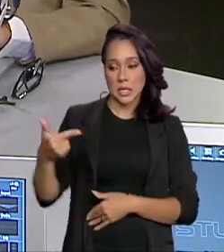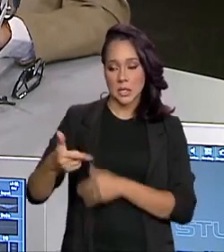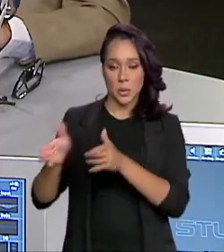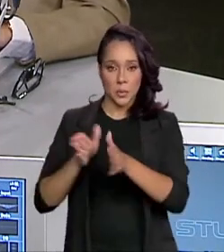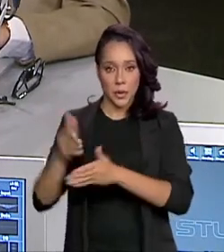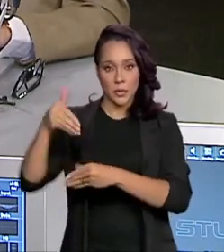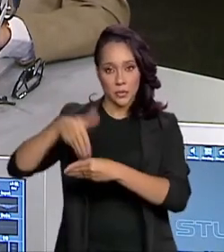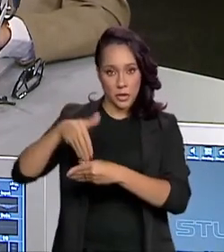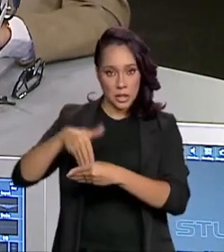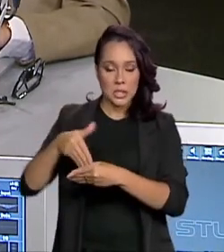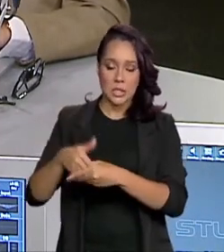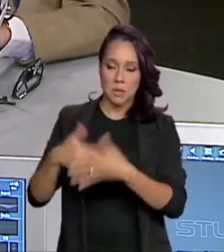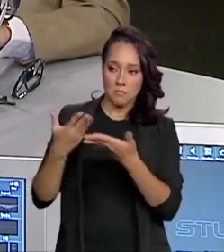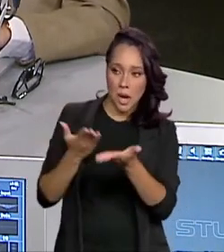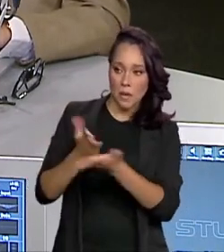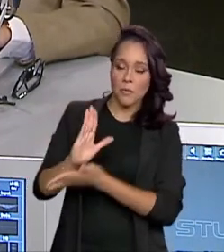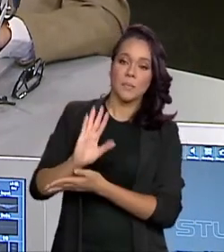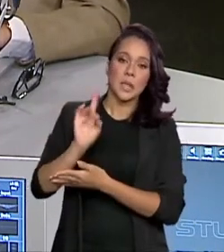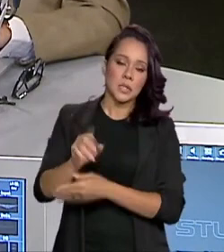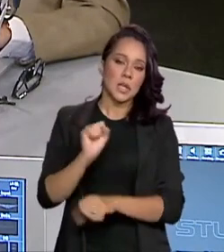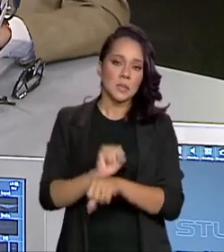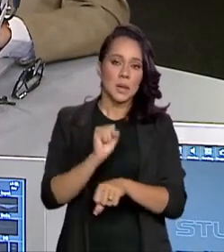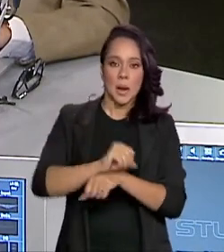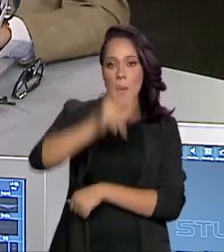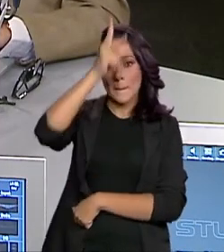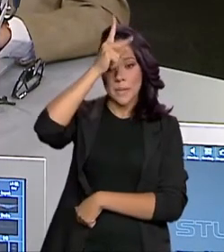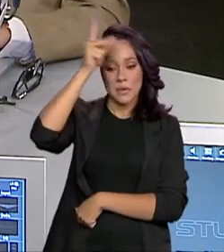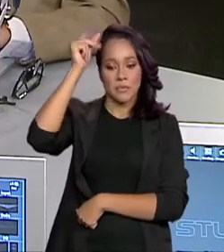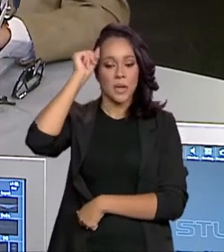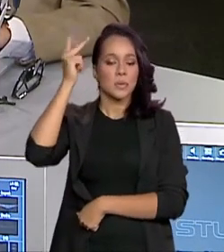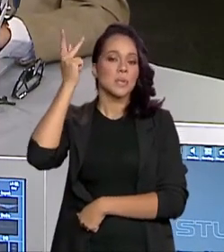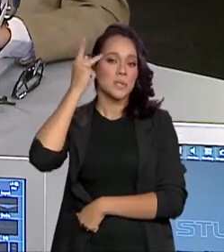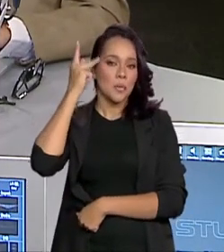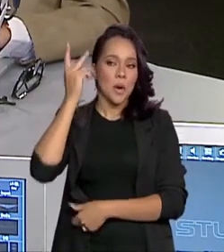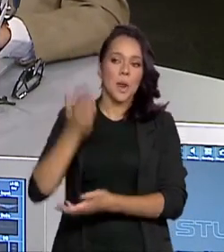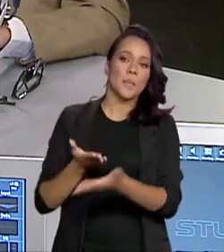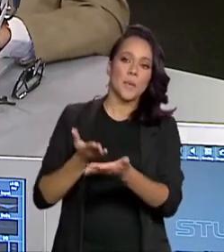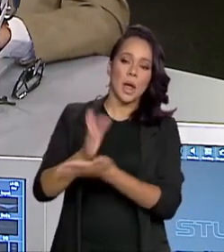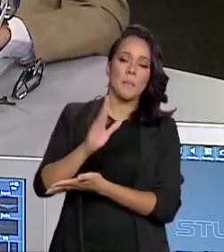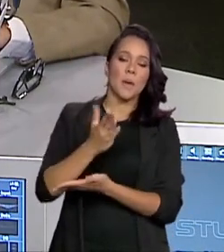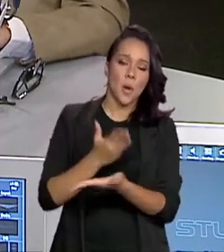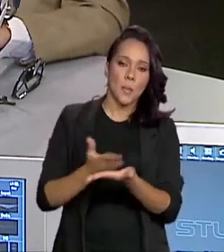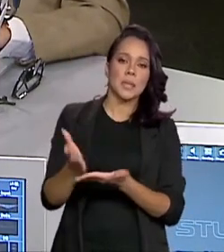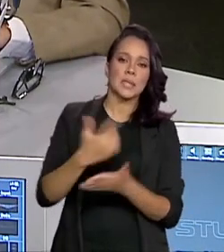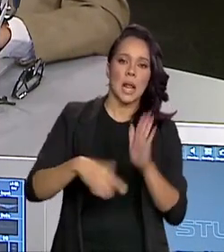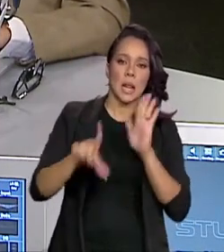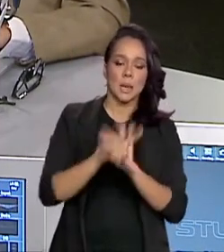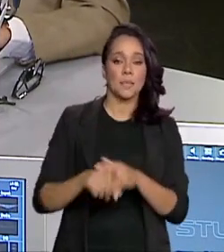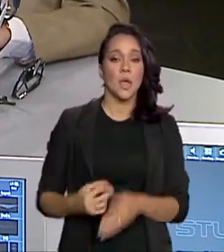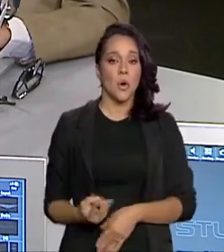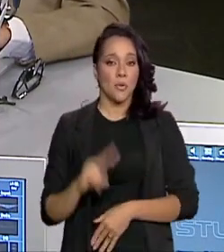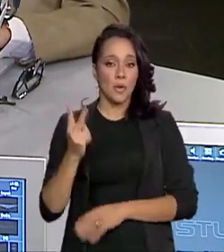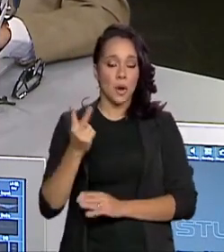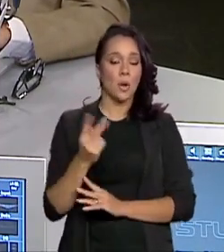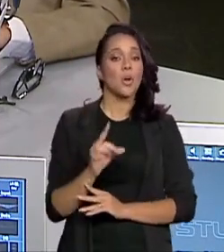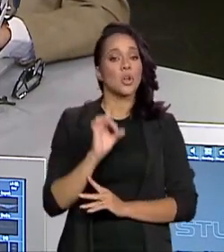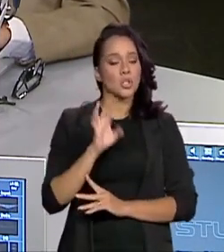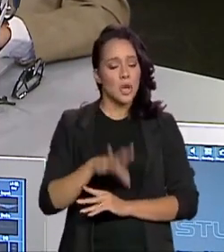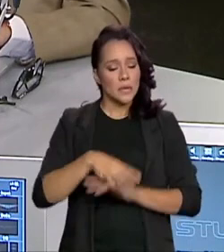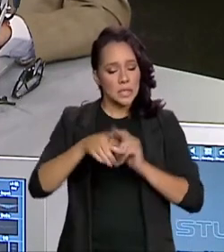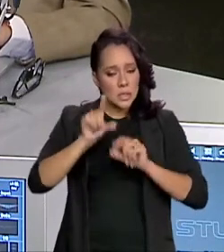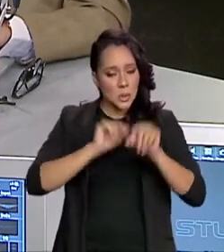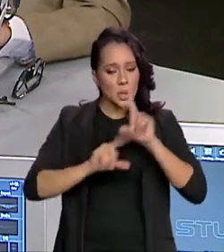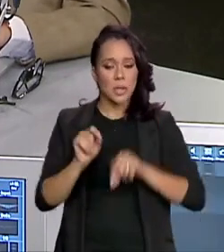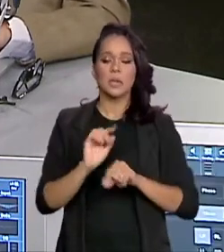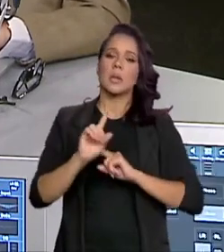nesta quarta-feira, só falta a sanção do prefeito de São Paulo, Ricardo Nunes, para a lei entrar em vigor. O valor mínimo do benefício só vai ser